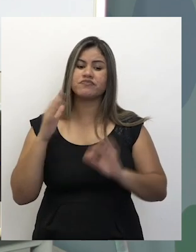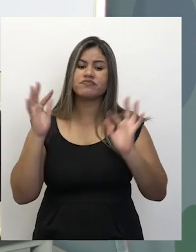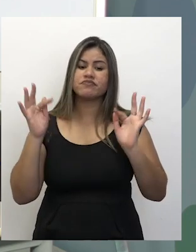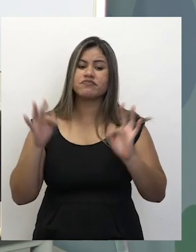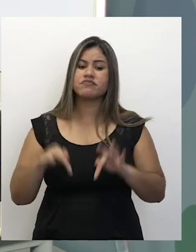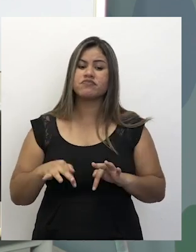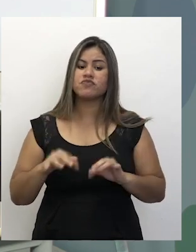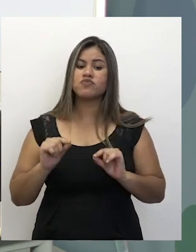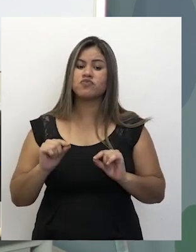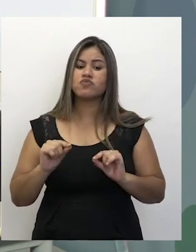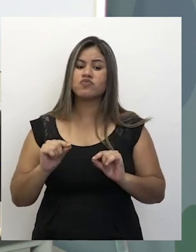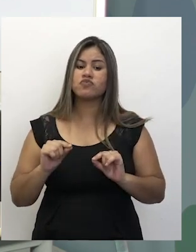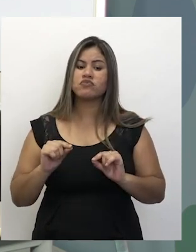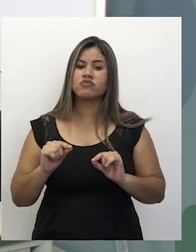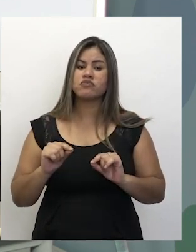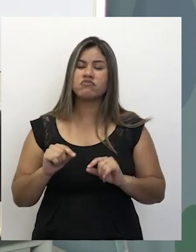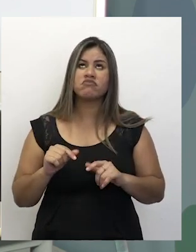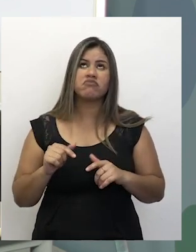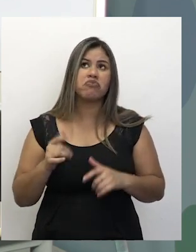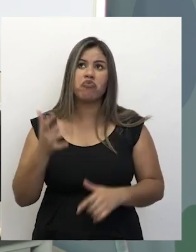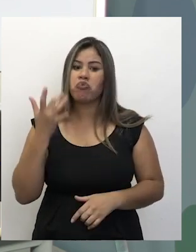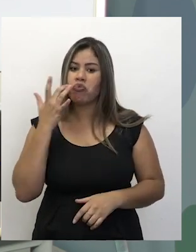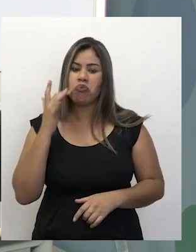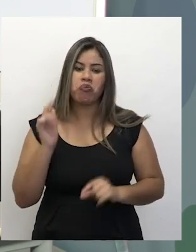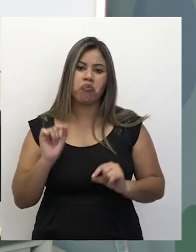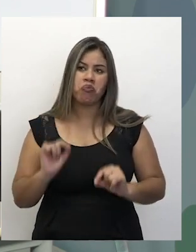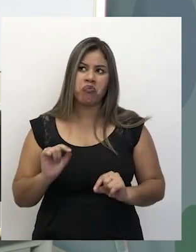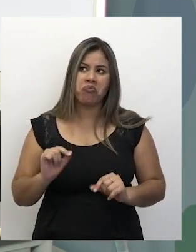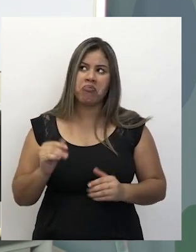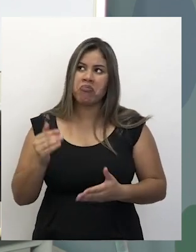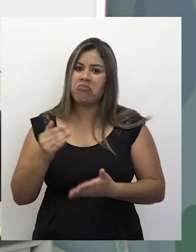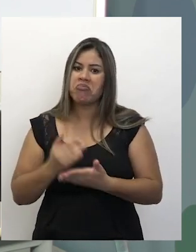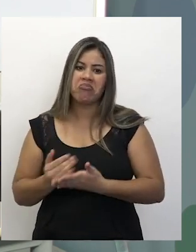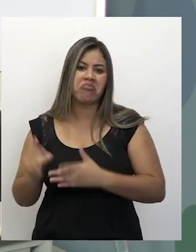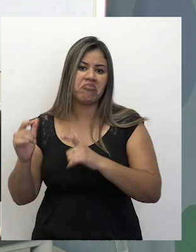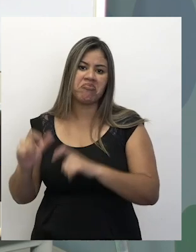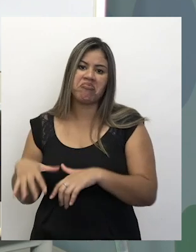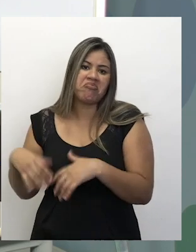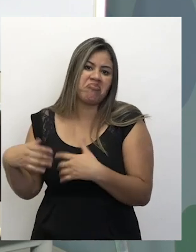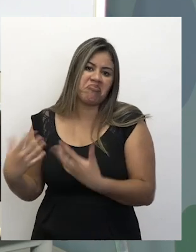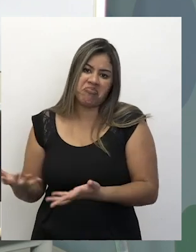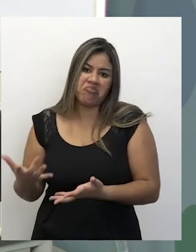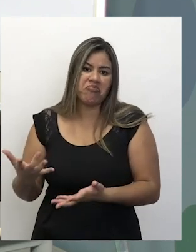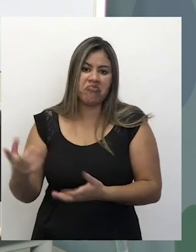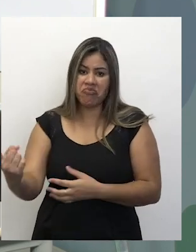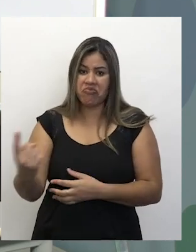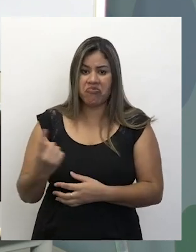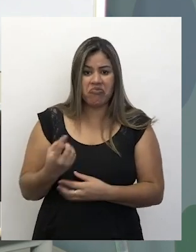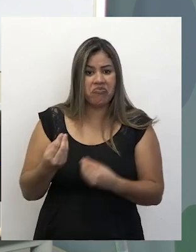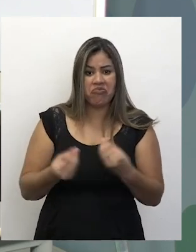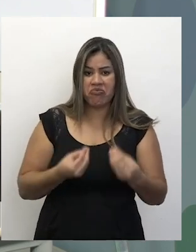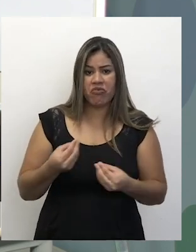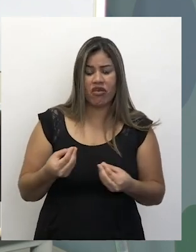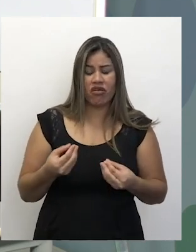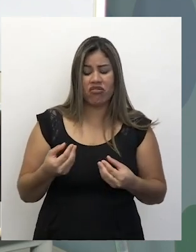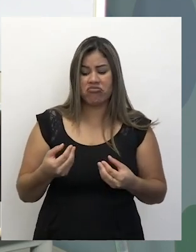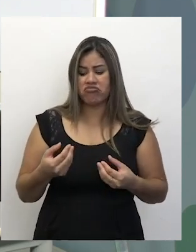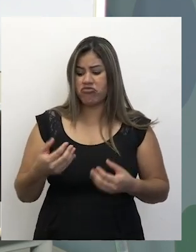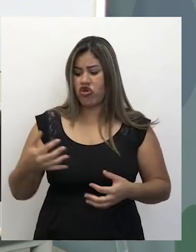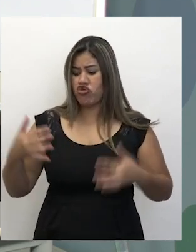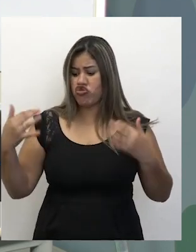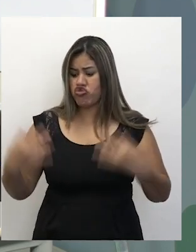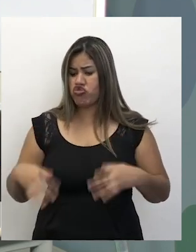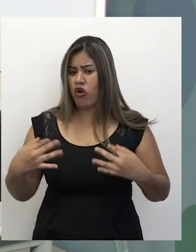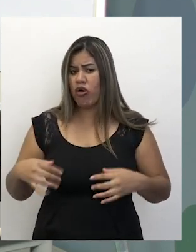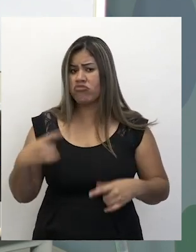colocou nele o que não sei que que nasce não sei onde vem não sei como que dói não sei